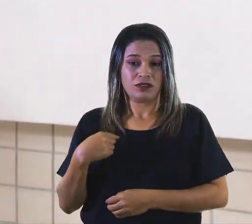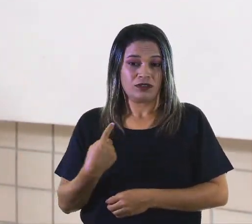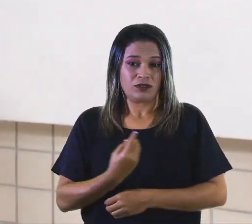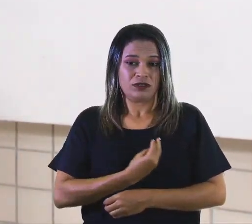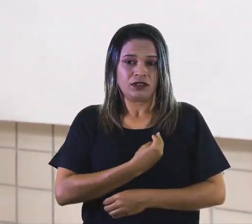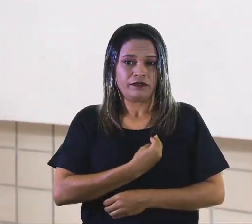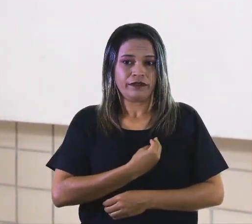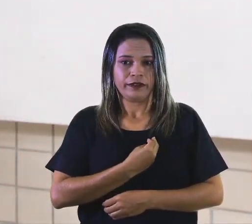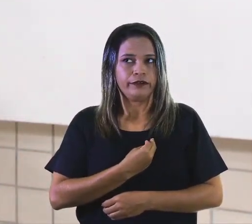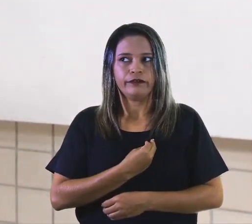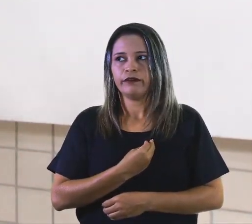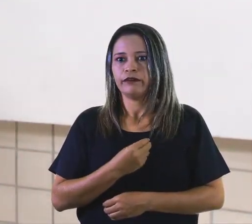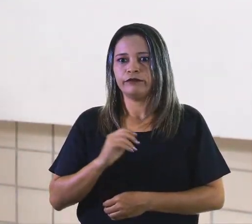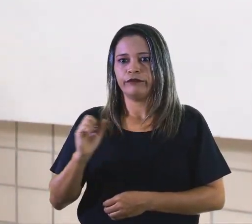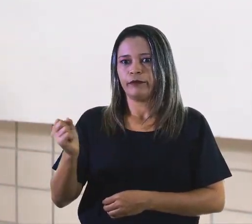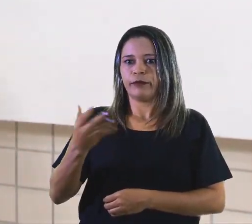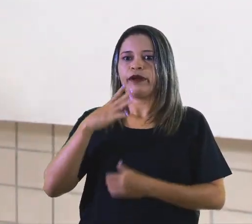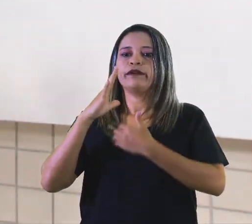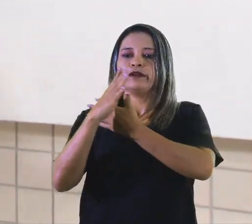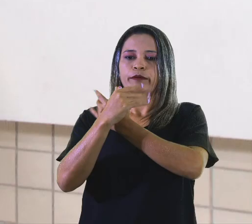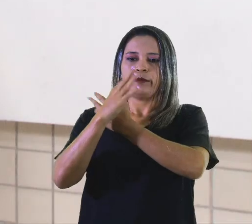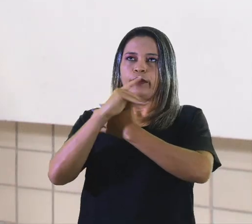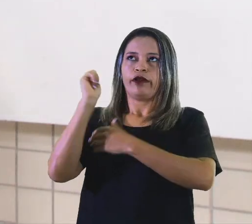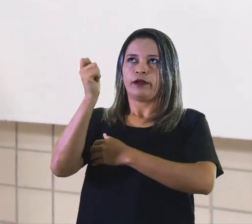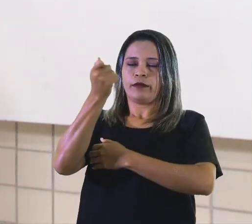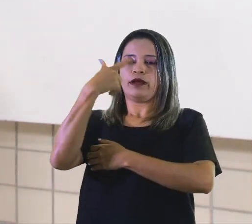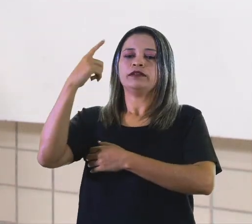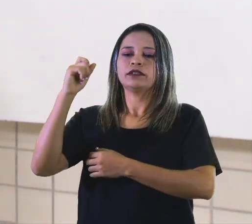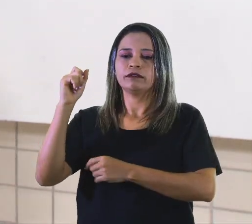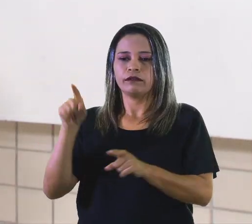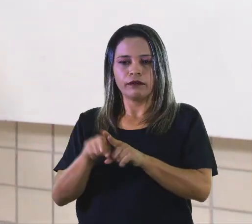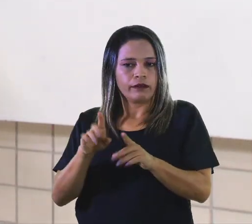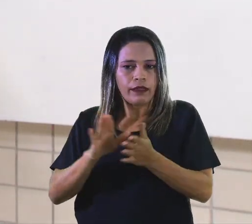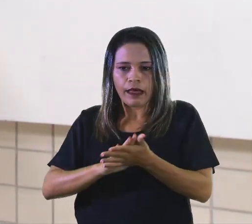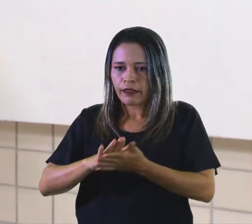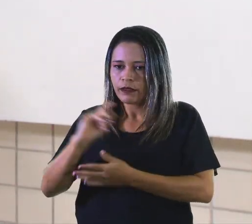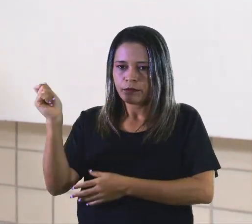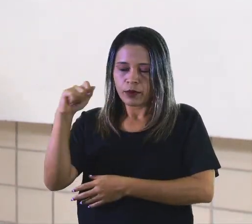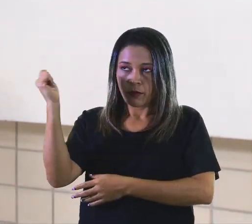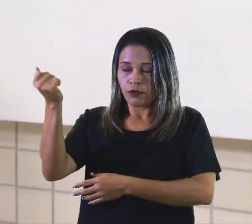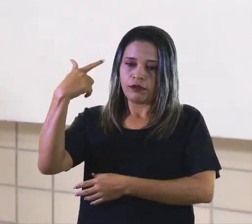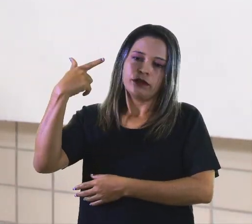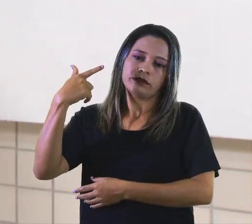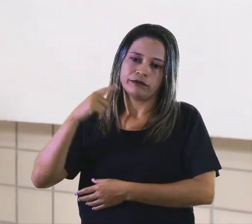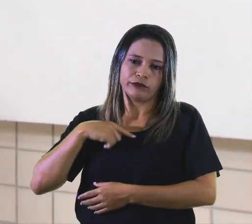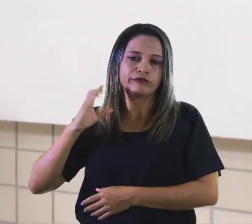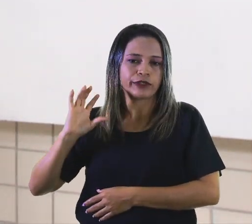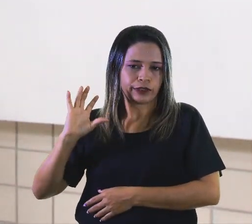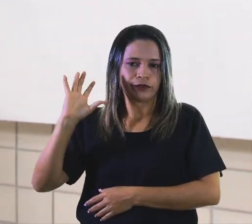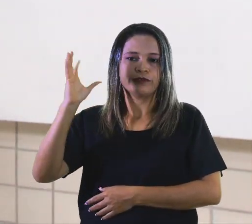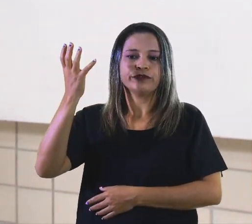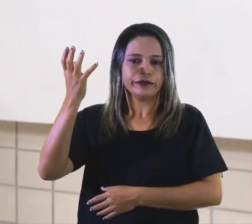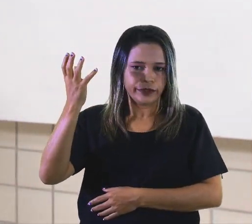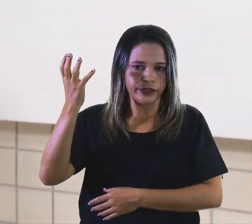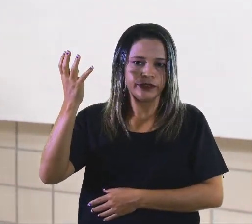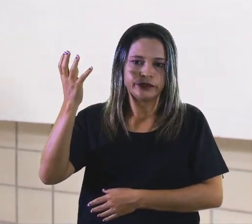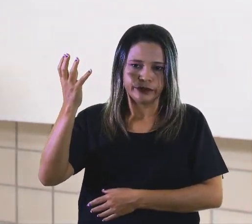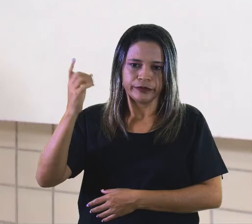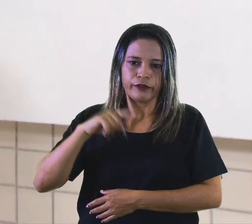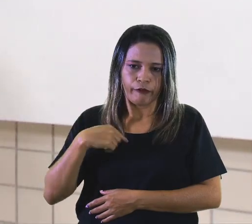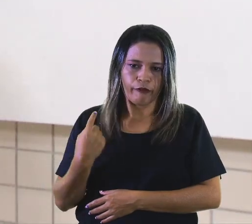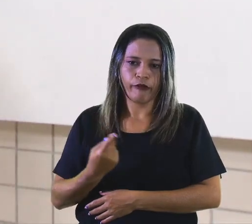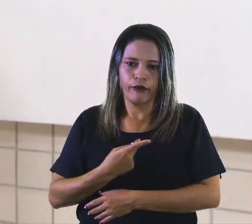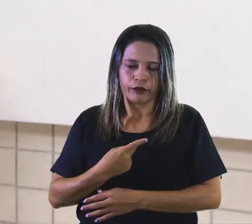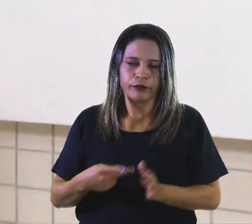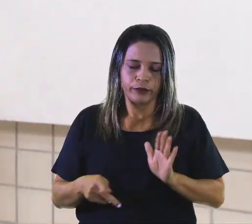uma borboleta mágica, uma fada azul para nos livrar. A gente vai ter que resolver essa situação aí nós